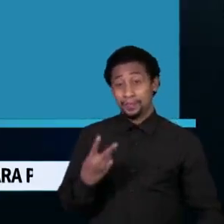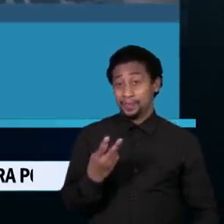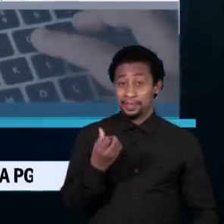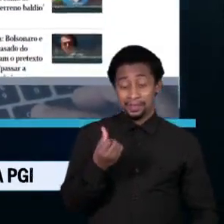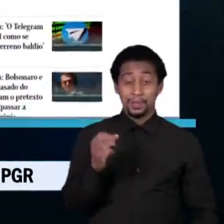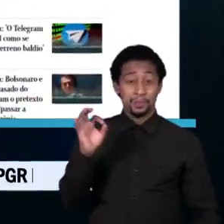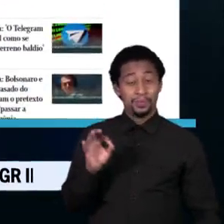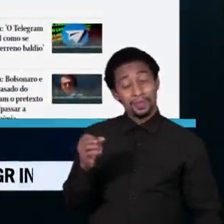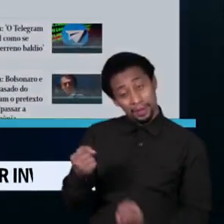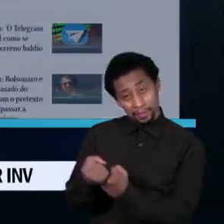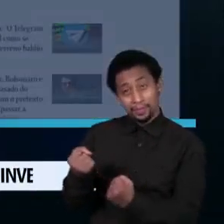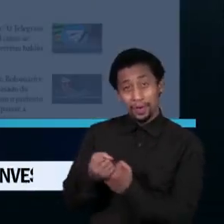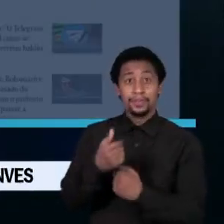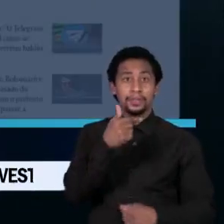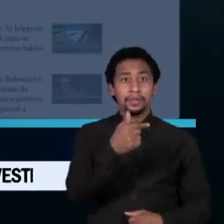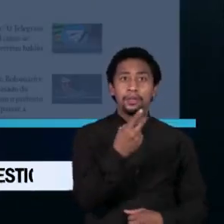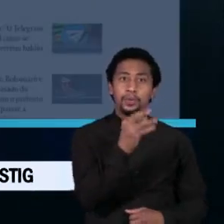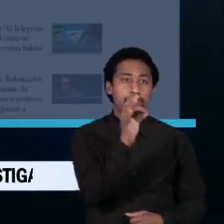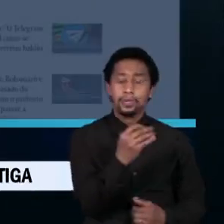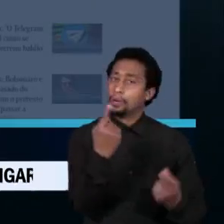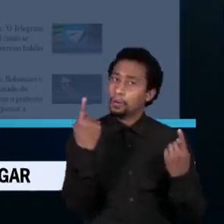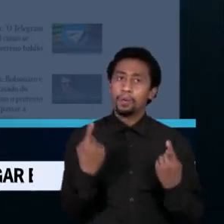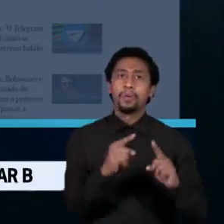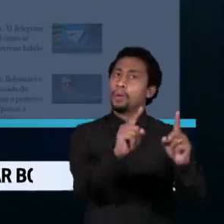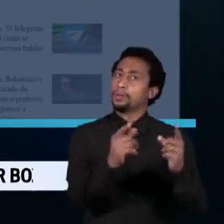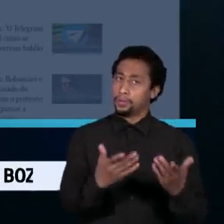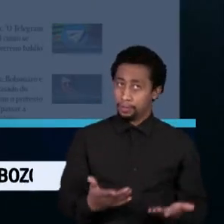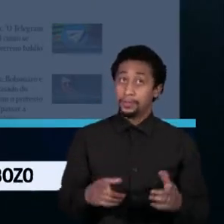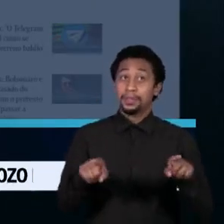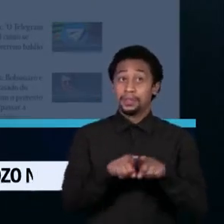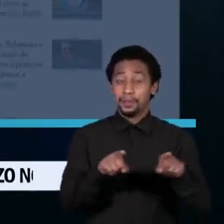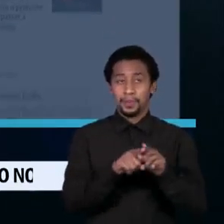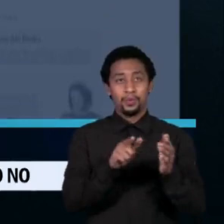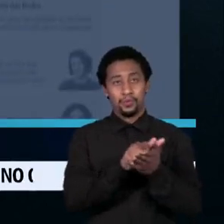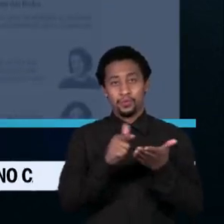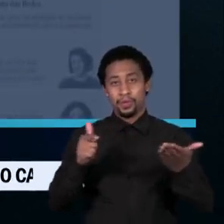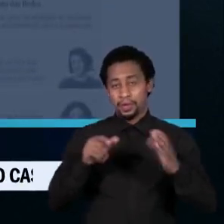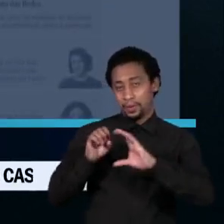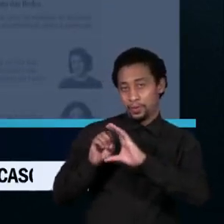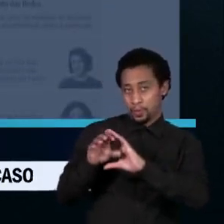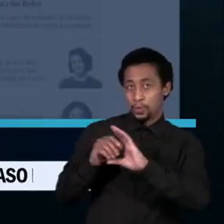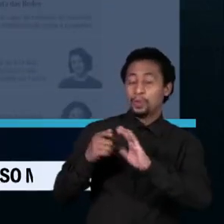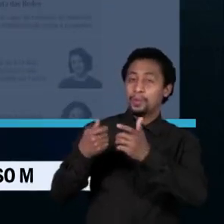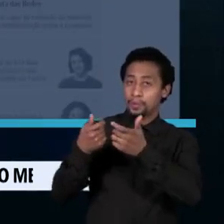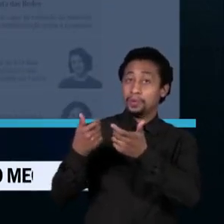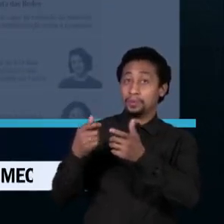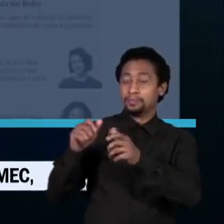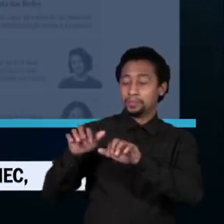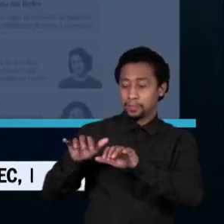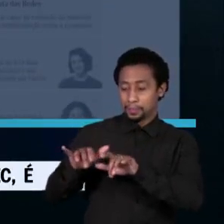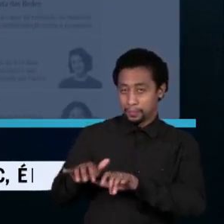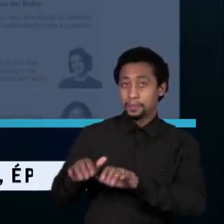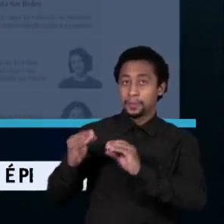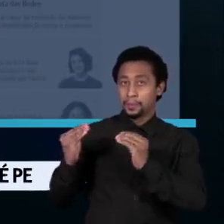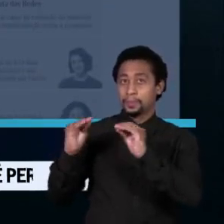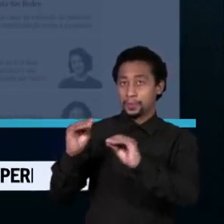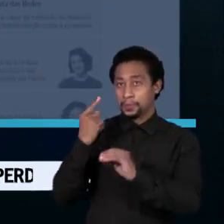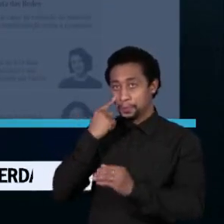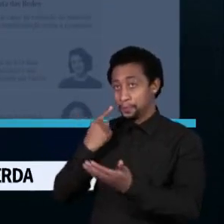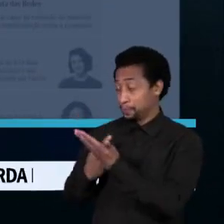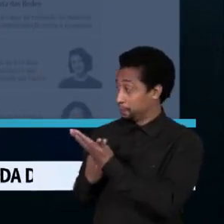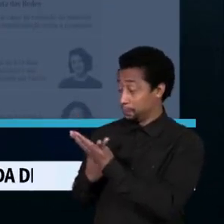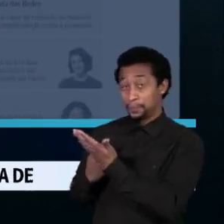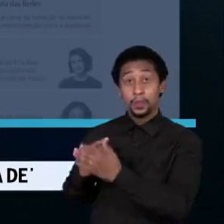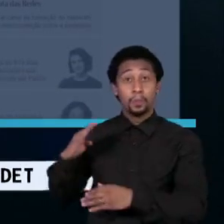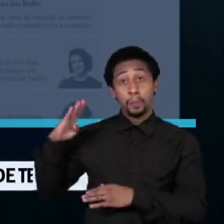Também no sábado, o jornalista Lauro Jardim escreveu em sua coluna do jornal O Globo que Bolsonaro teria publicado em um grupo de WhatsApp